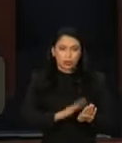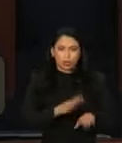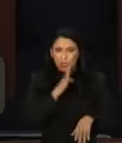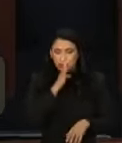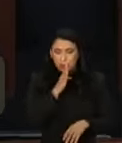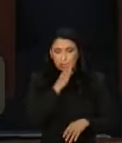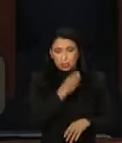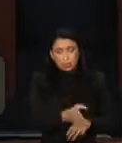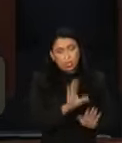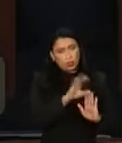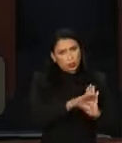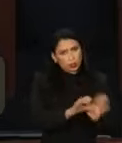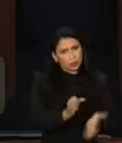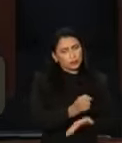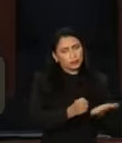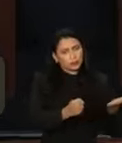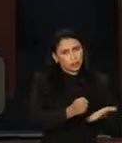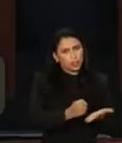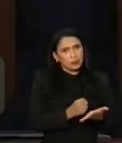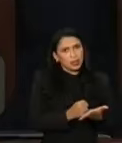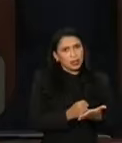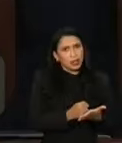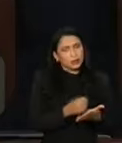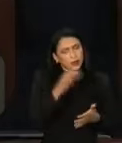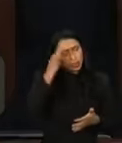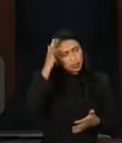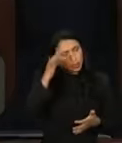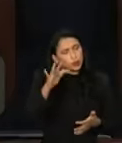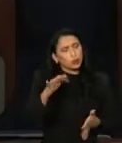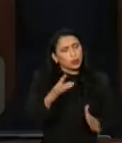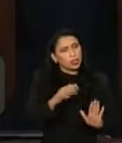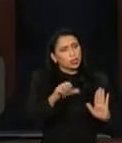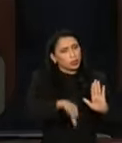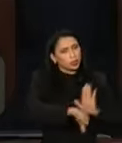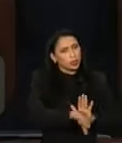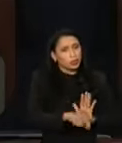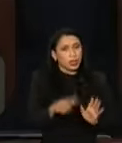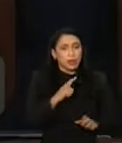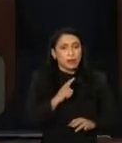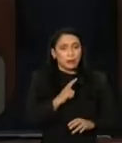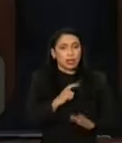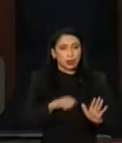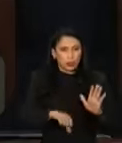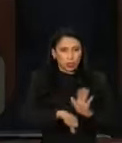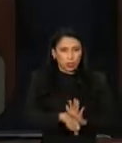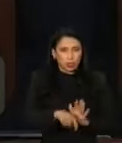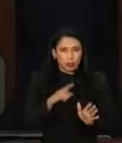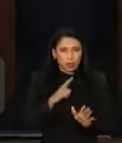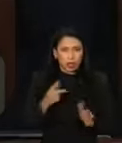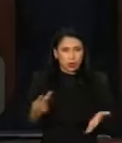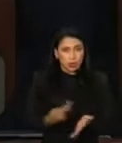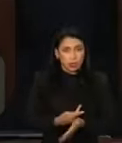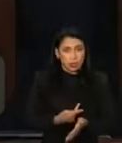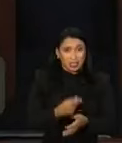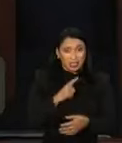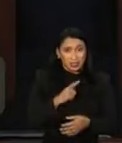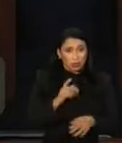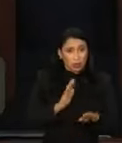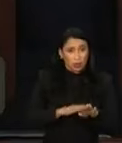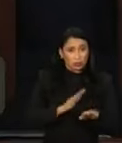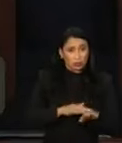conceito fundamental na teoria do delito. Para que o crime de dano qualificado ocorra sob o influxo da autoria imediata,